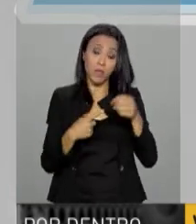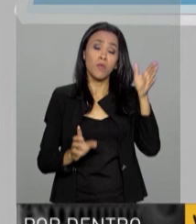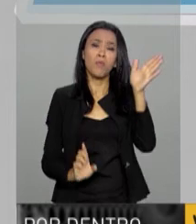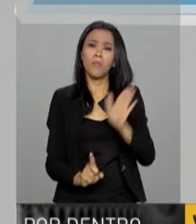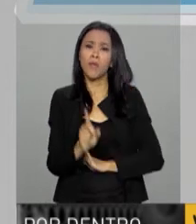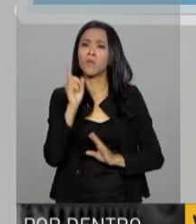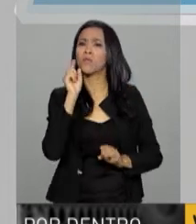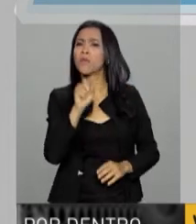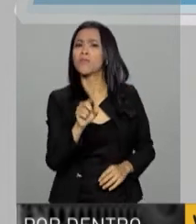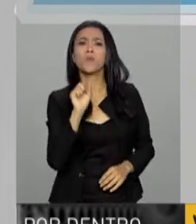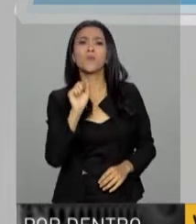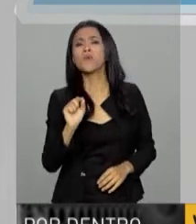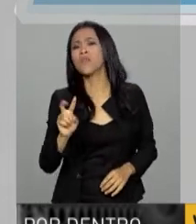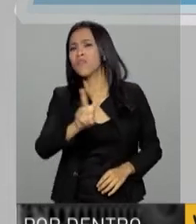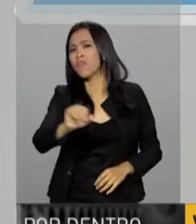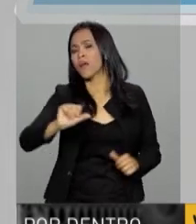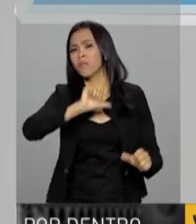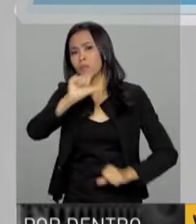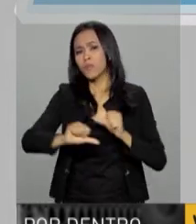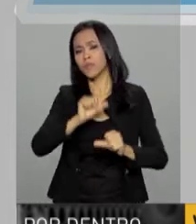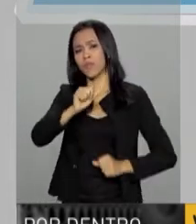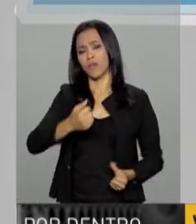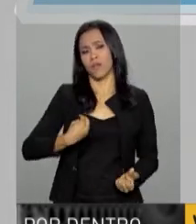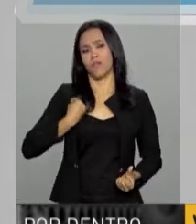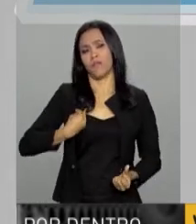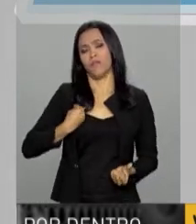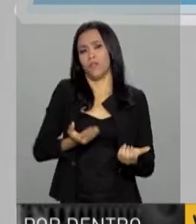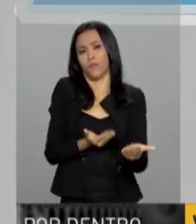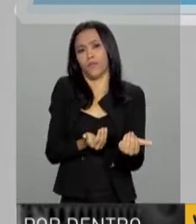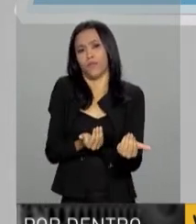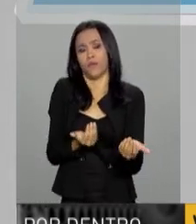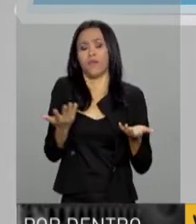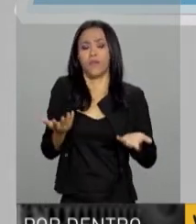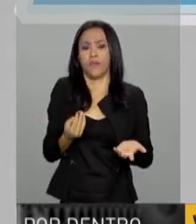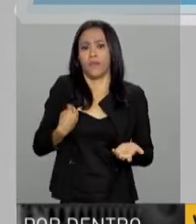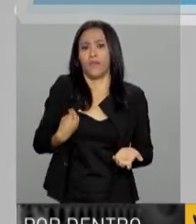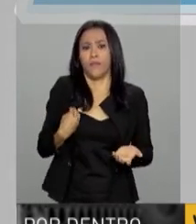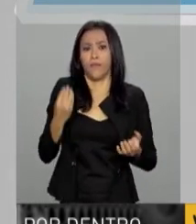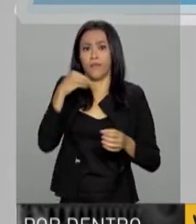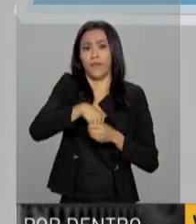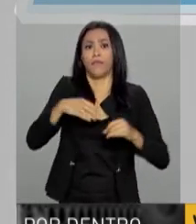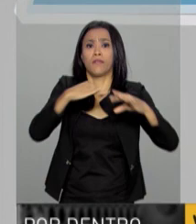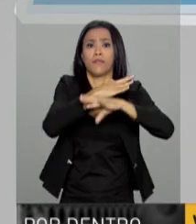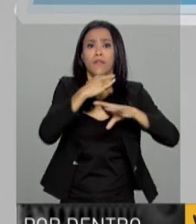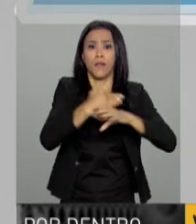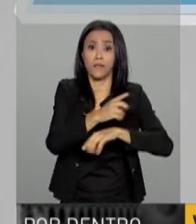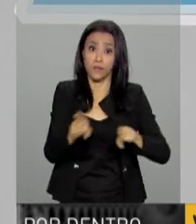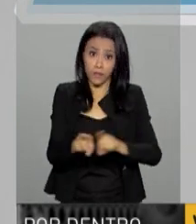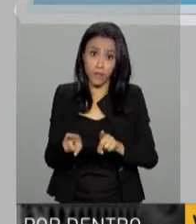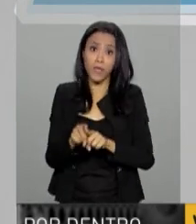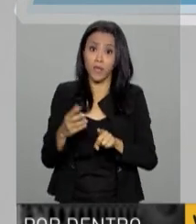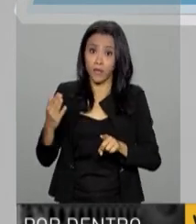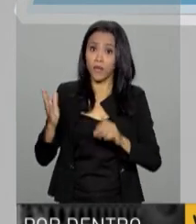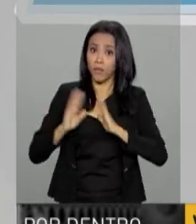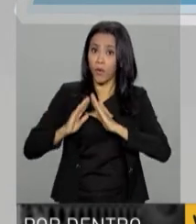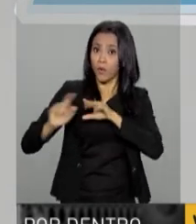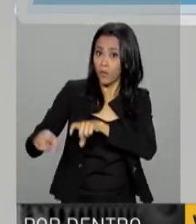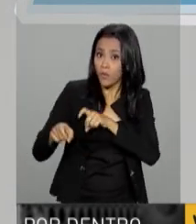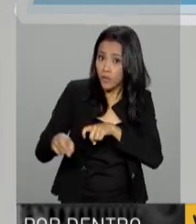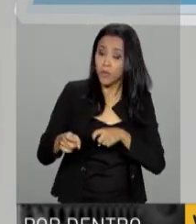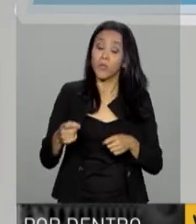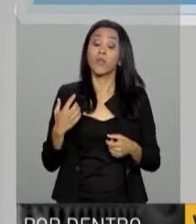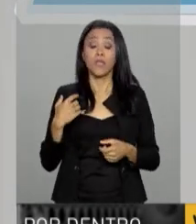ajufe mudará na vida dos nossos jovens que vivem tanto na cidade quanto no campo e que atualmente de acordo com